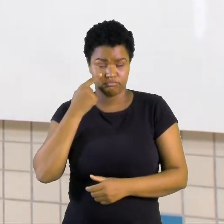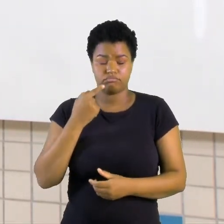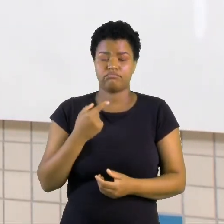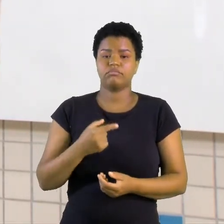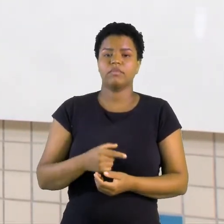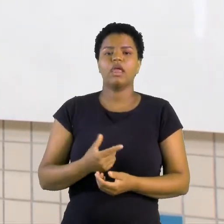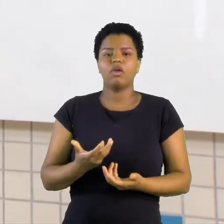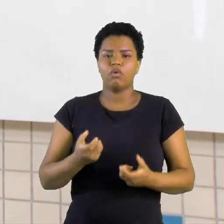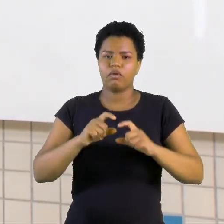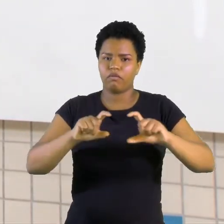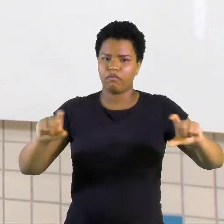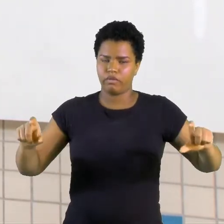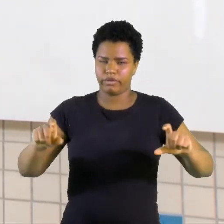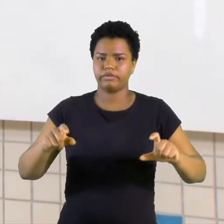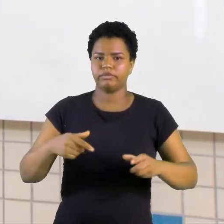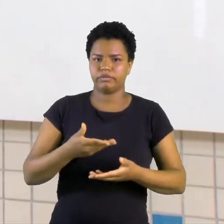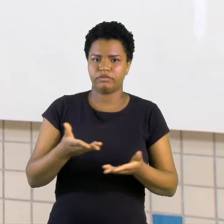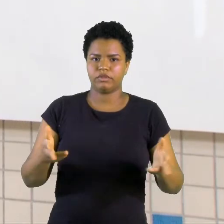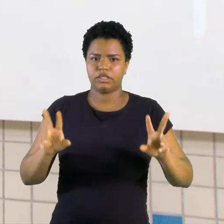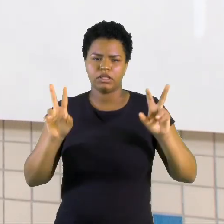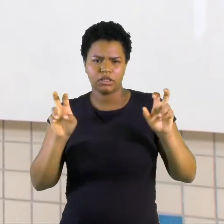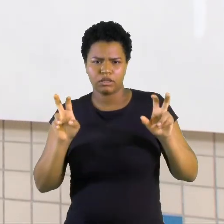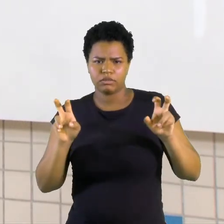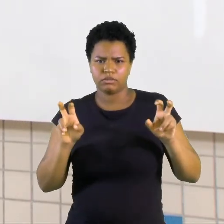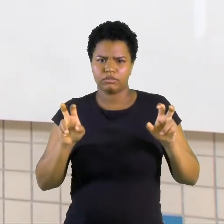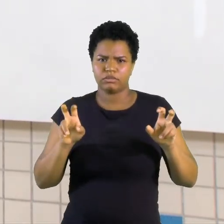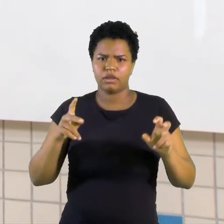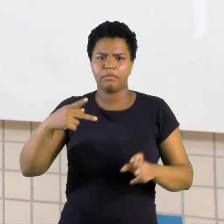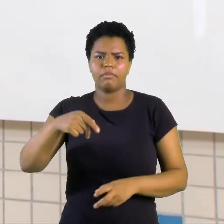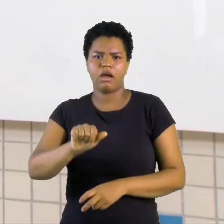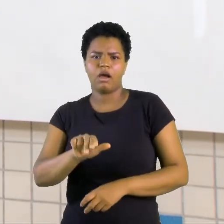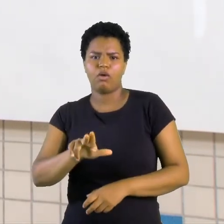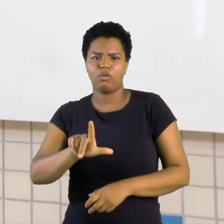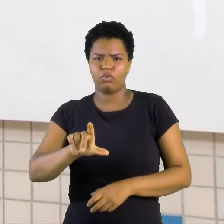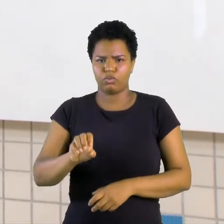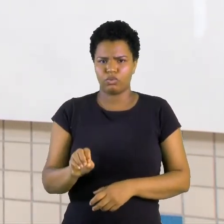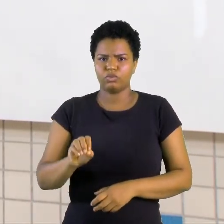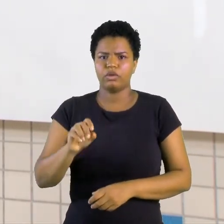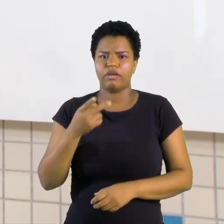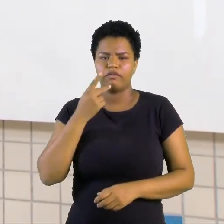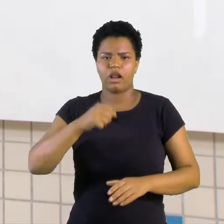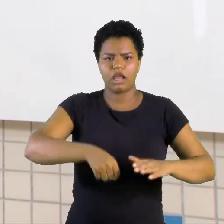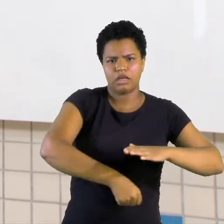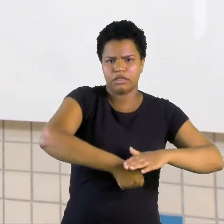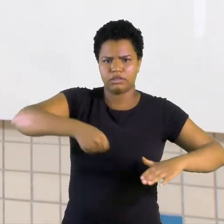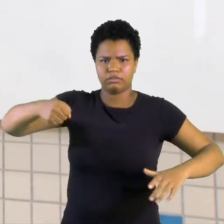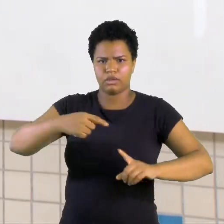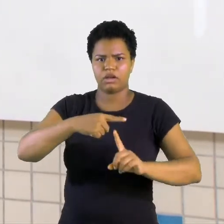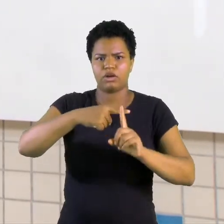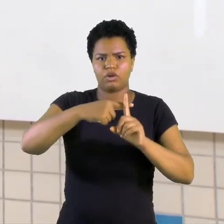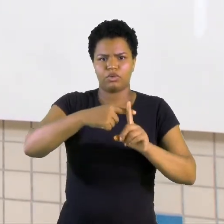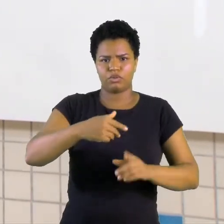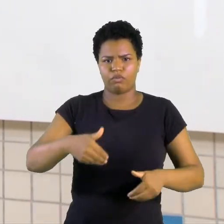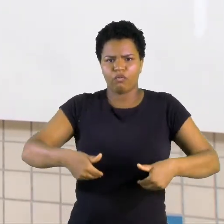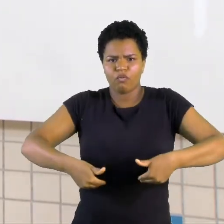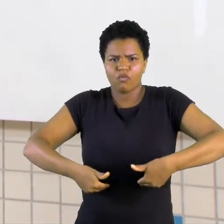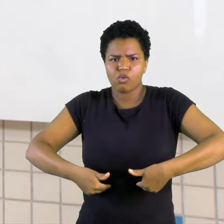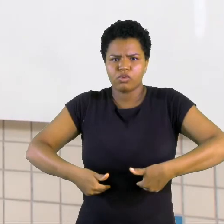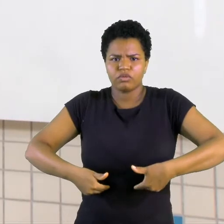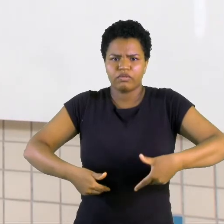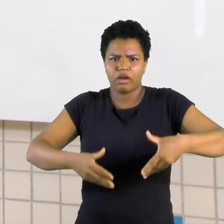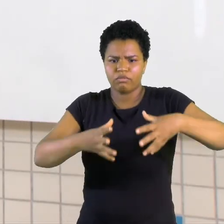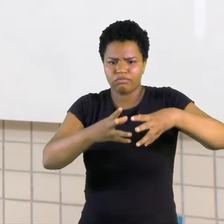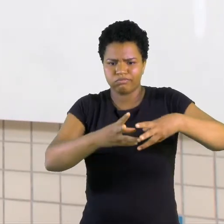frase aqui muito importante sobre o tema, que é de Pablo Neruda, né? Ele fala: a espada, a cruz e a fome iam dizimando